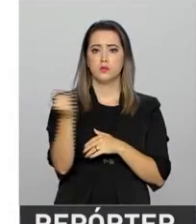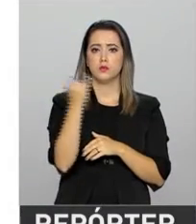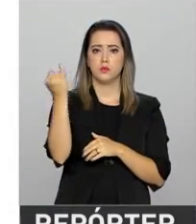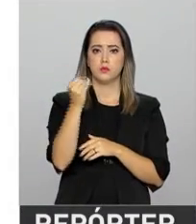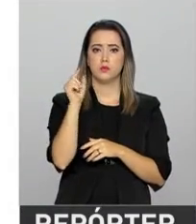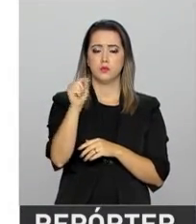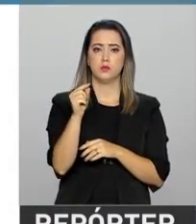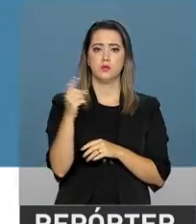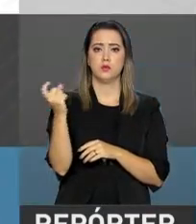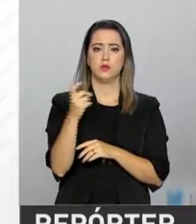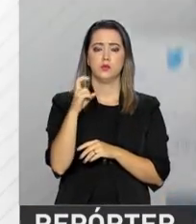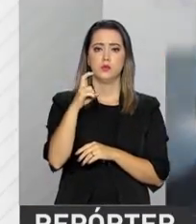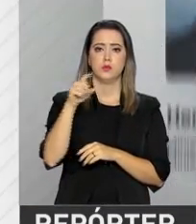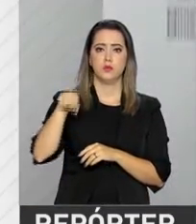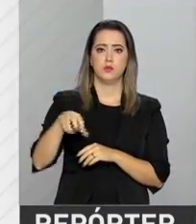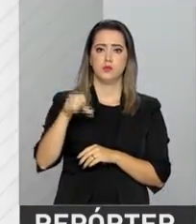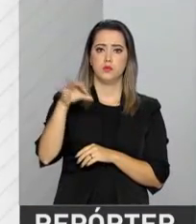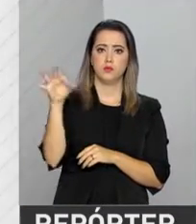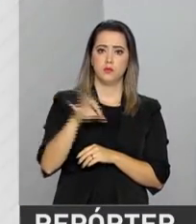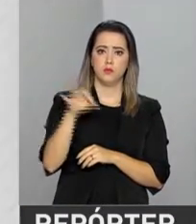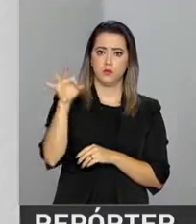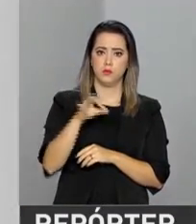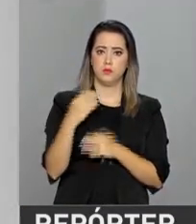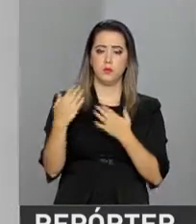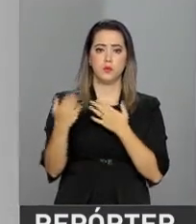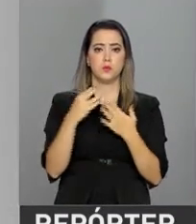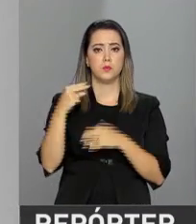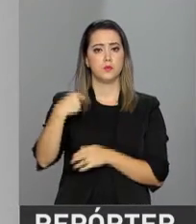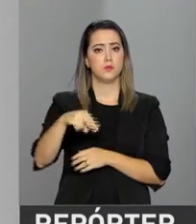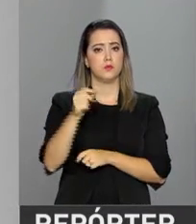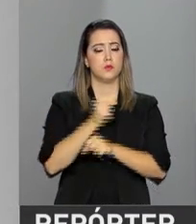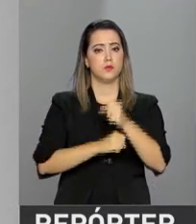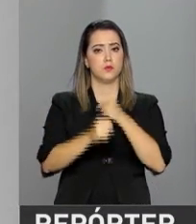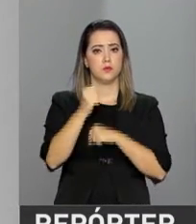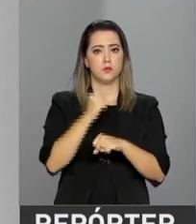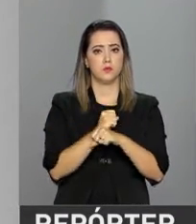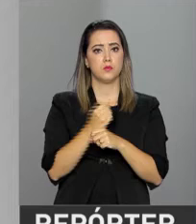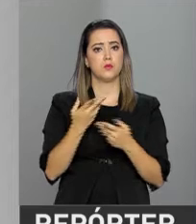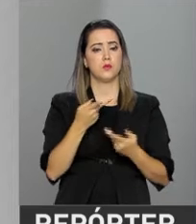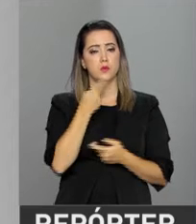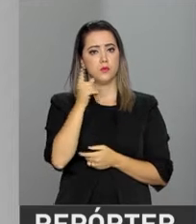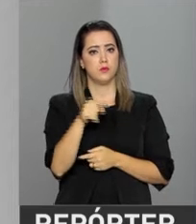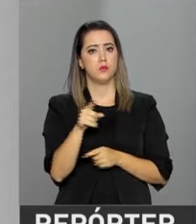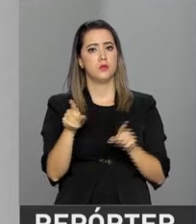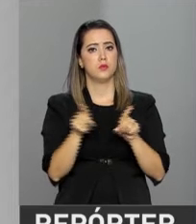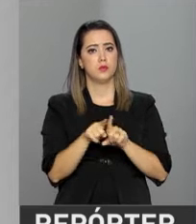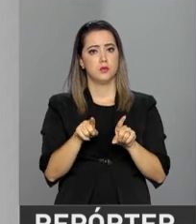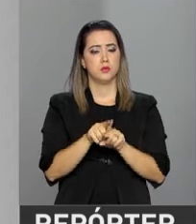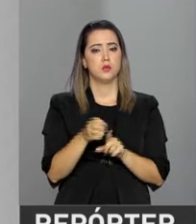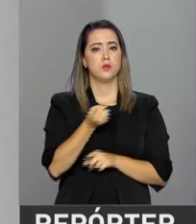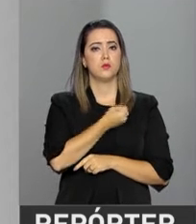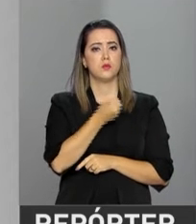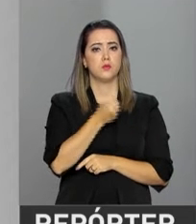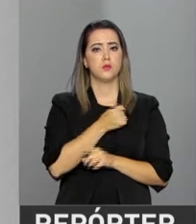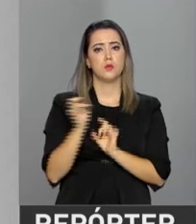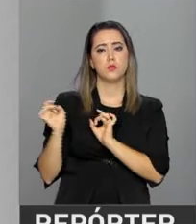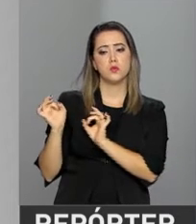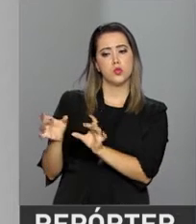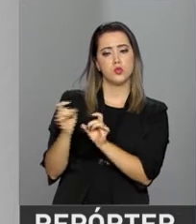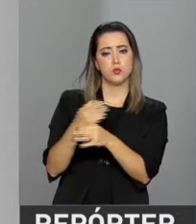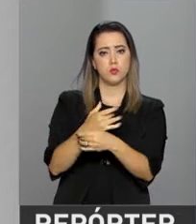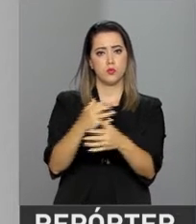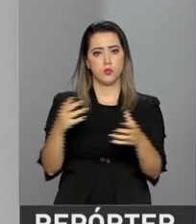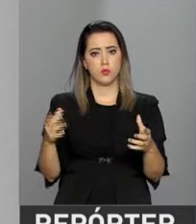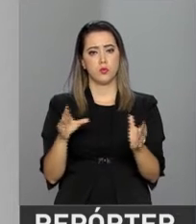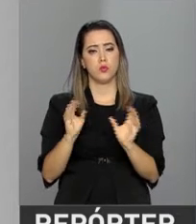de 5,9 por cento em relação a novembro do ano passado meirelles citou também o dado de varejo ampliado